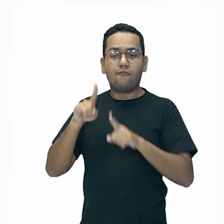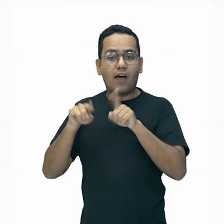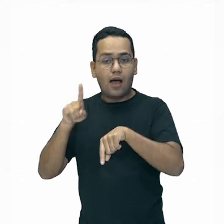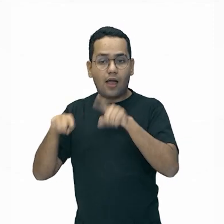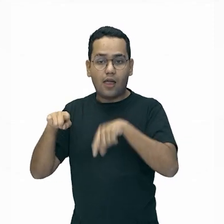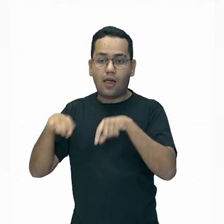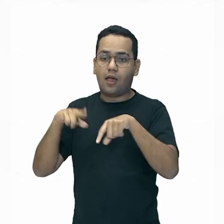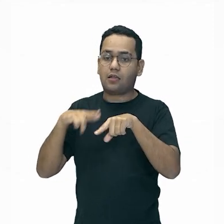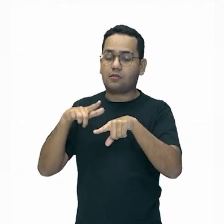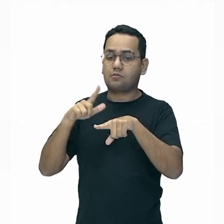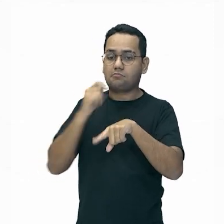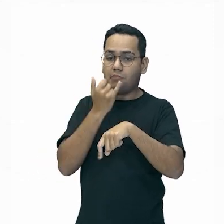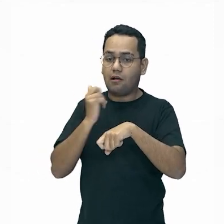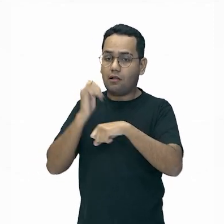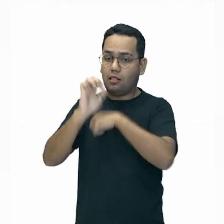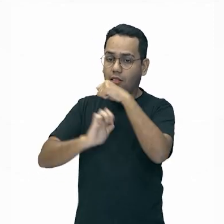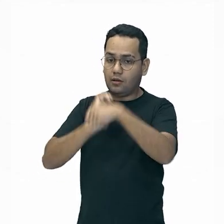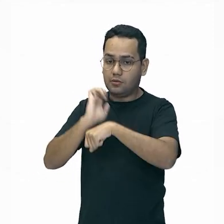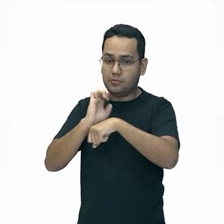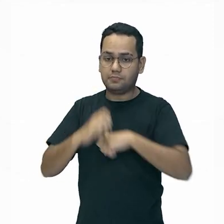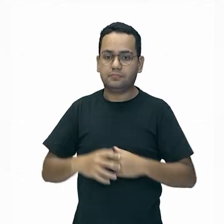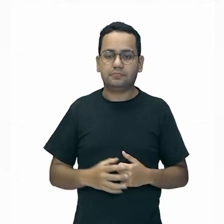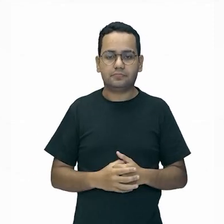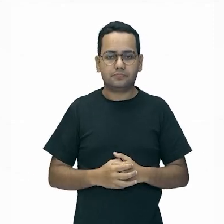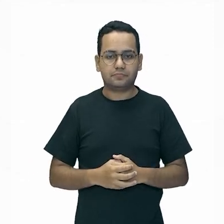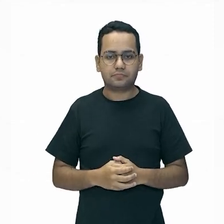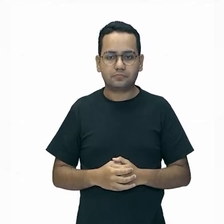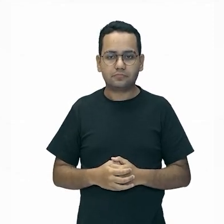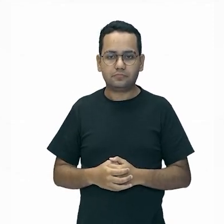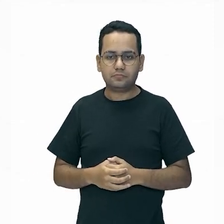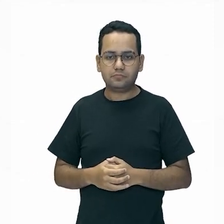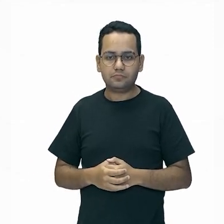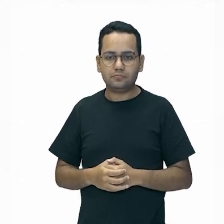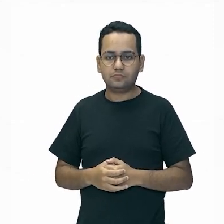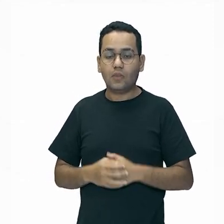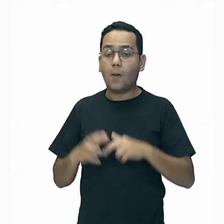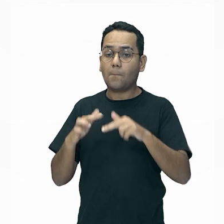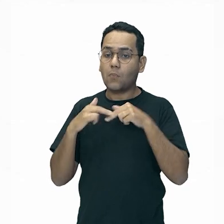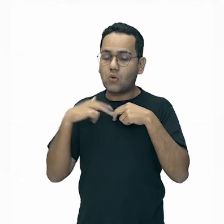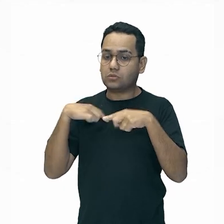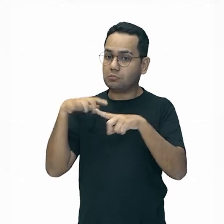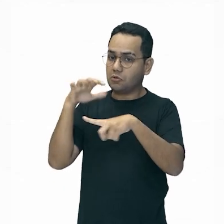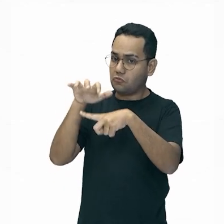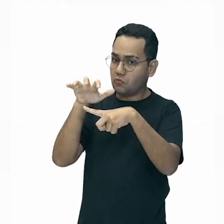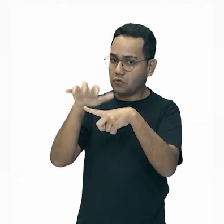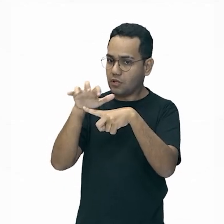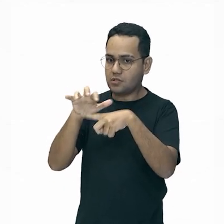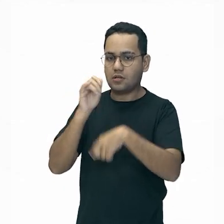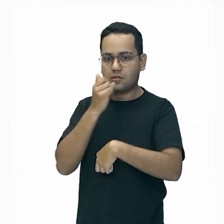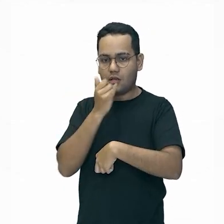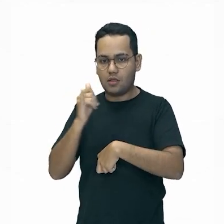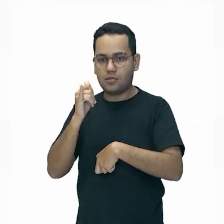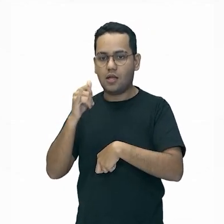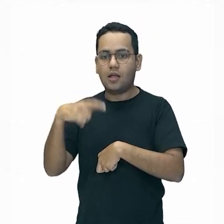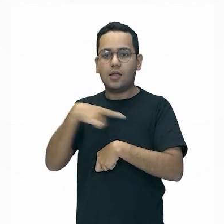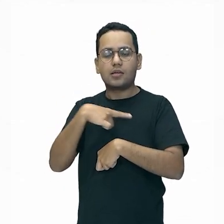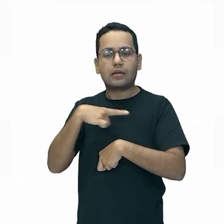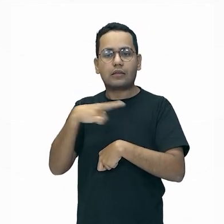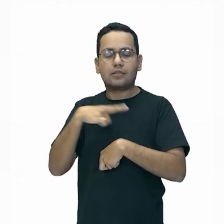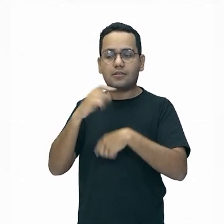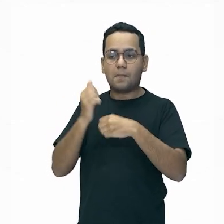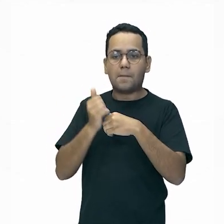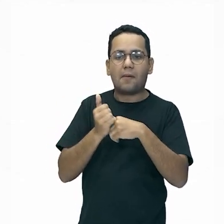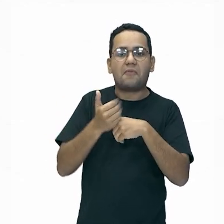elétron. Quando esse elétron ele recebe uma quantidade de energia, ele vai para uma camada mais